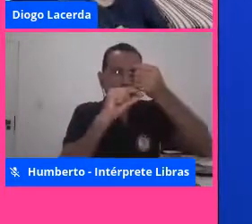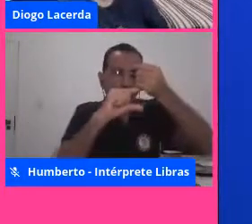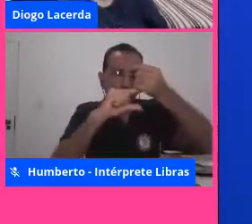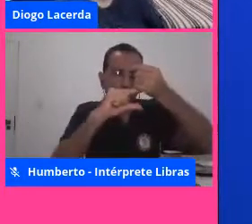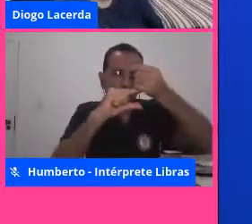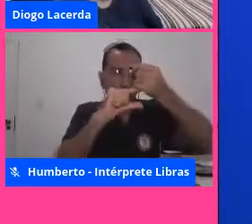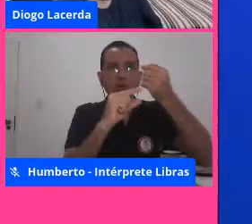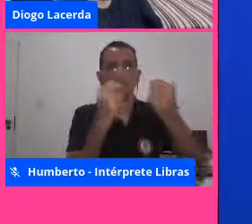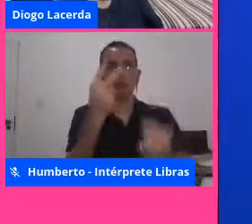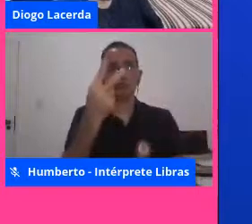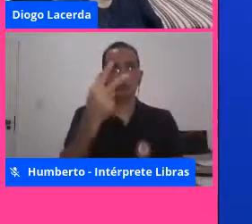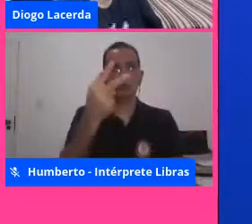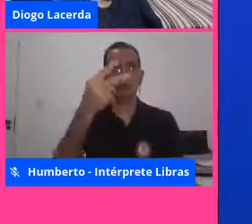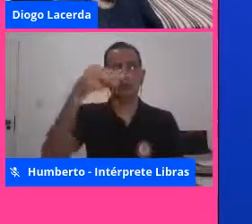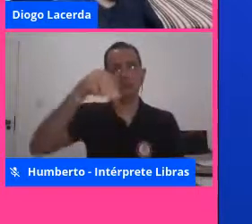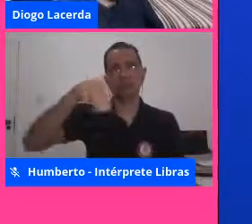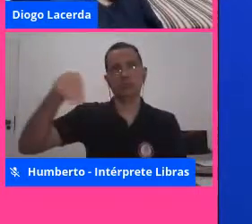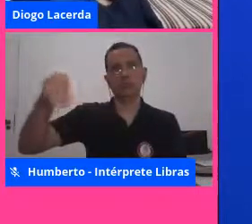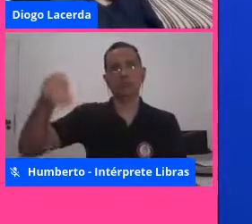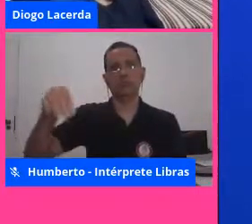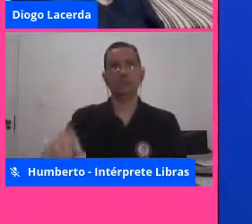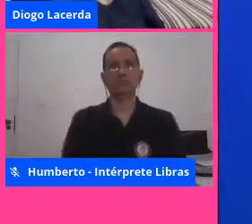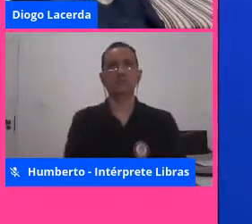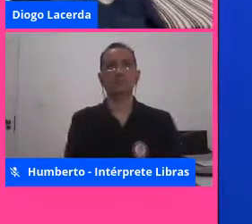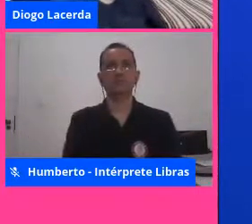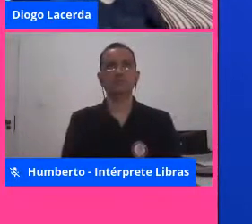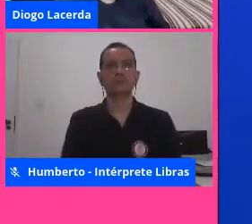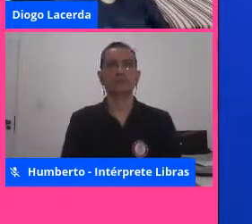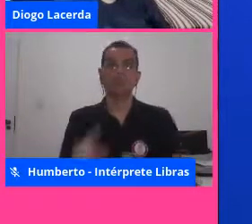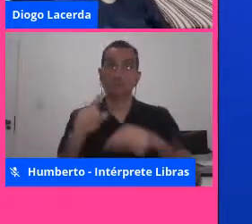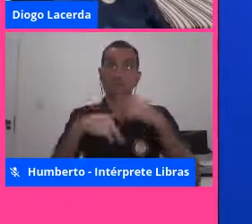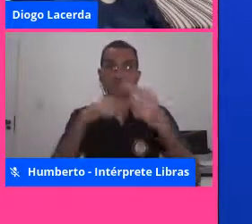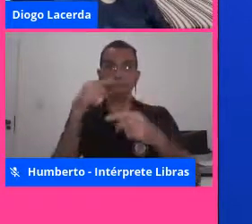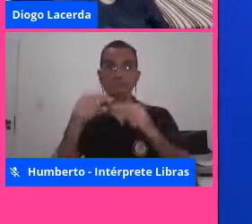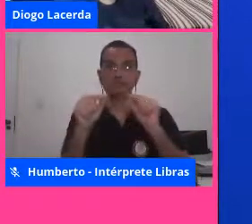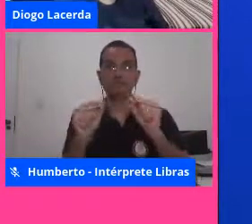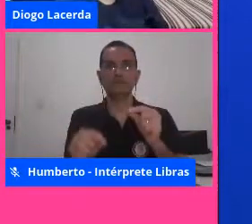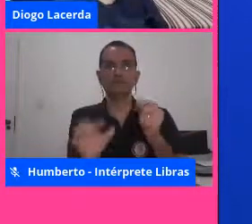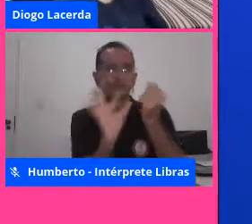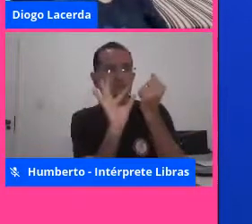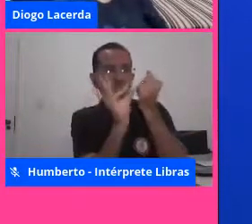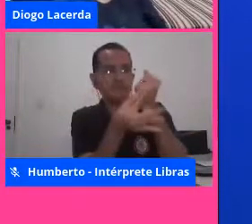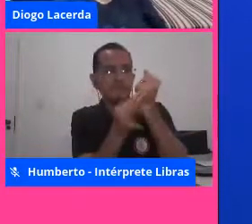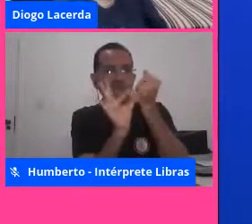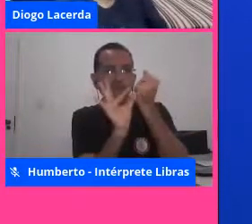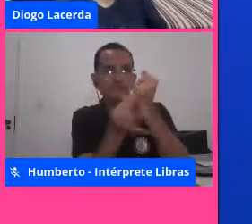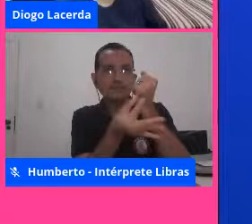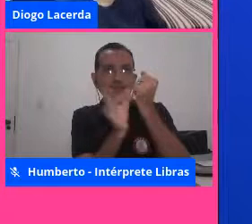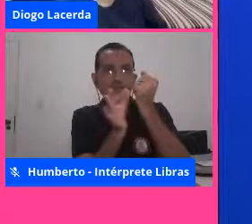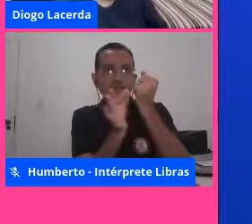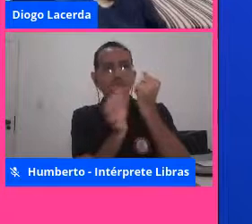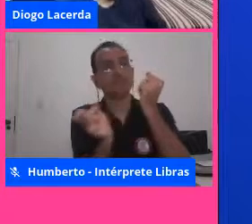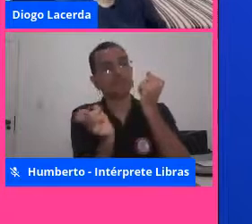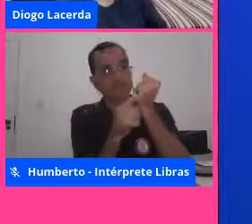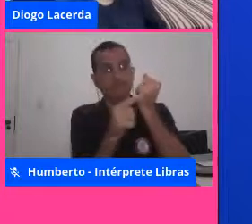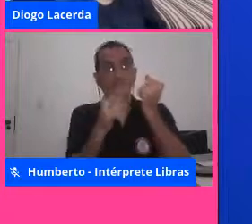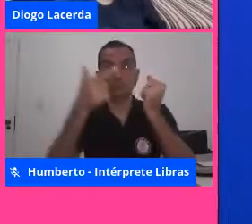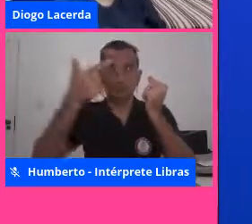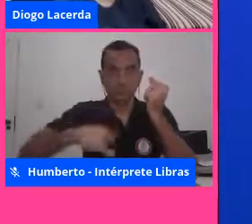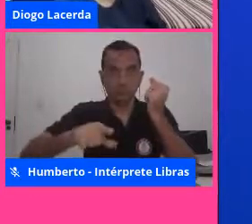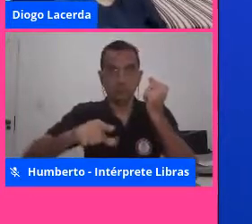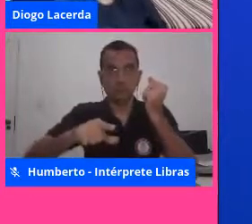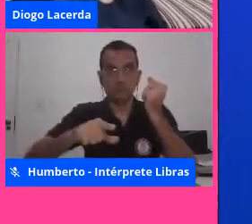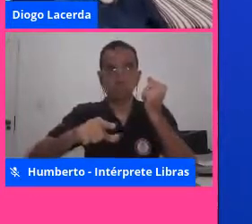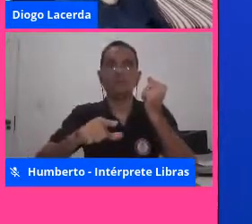copo. E depois você vai pegar a borda que sobrou, vai clicar novamente nela, ela vai